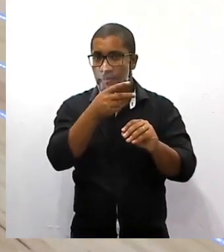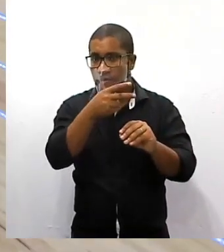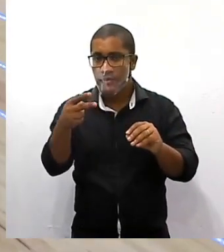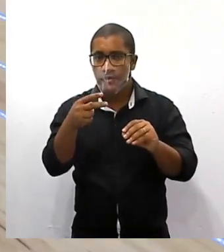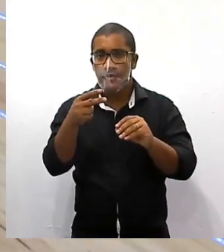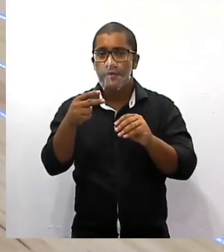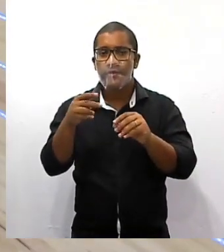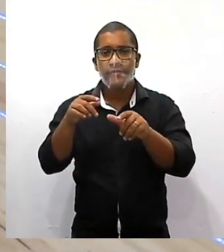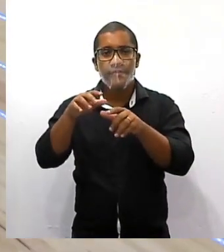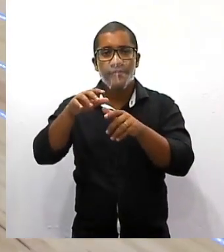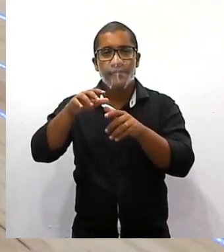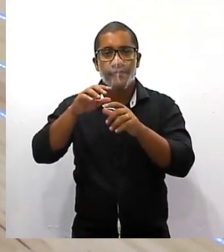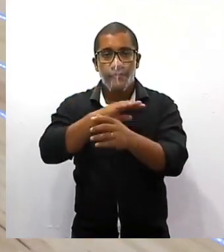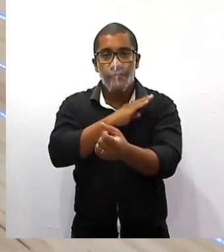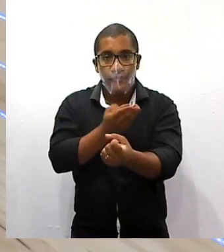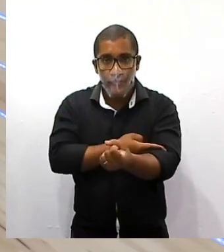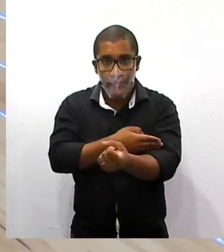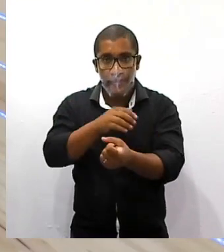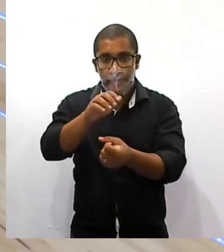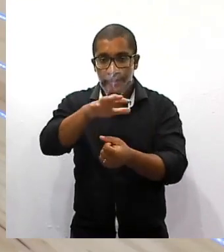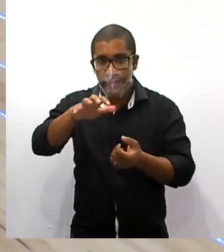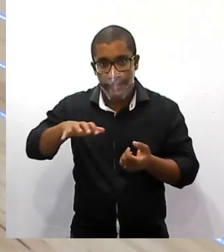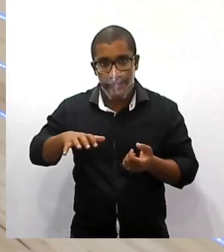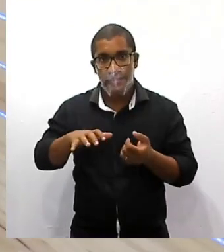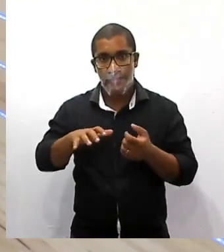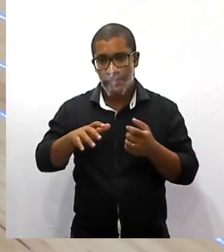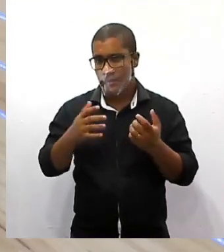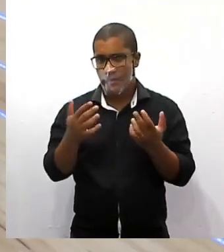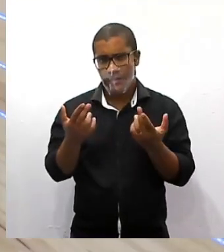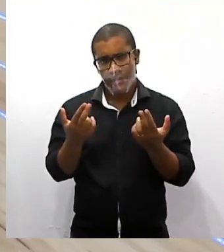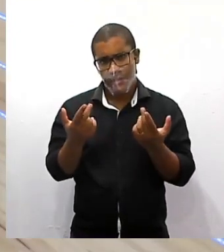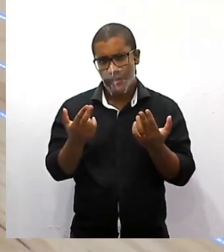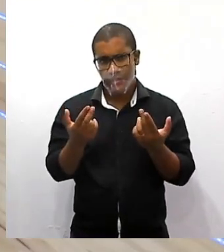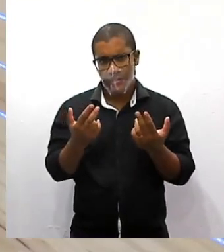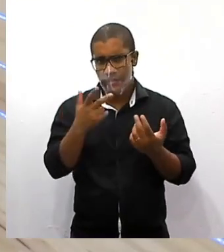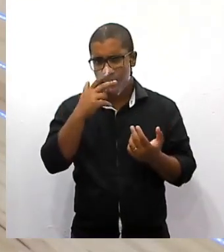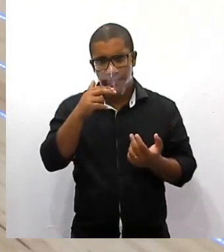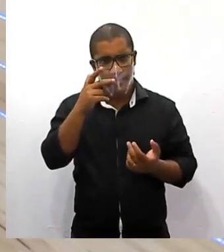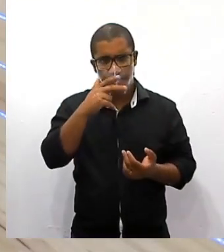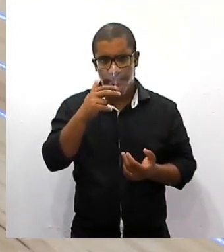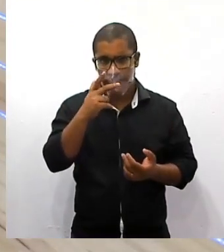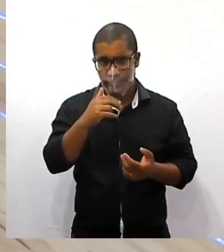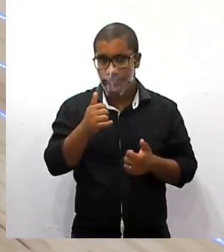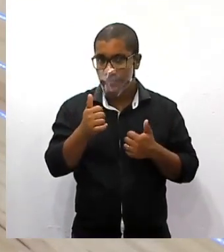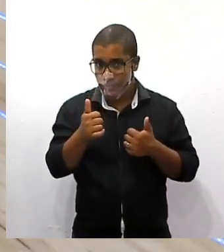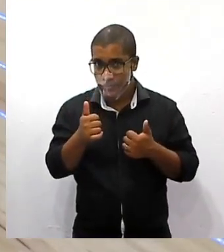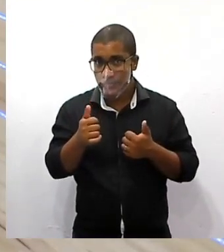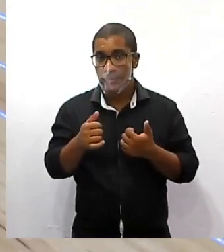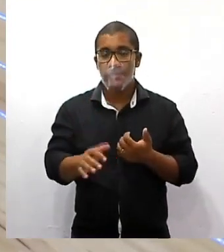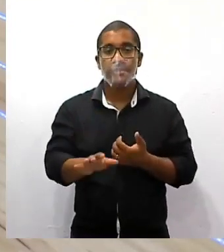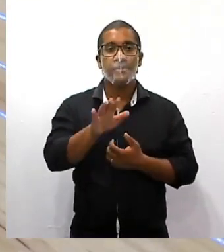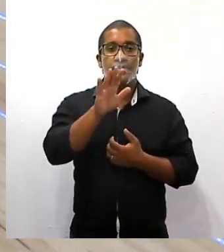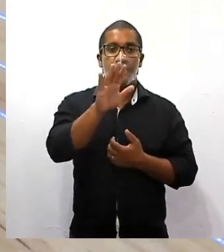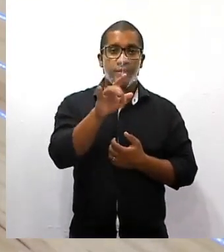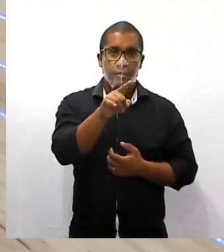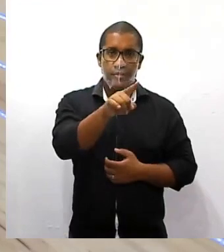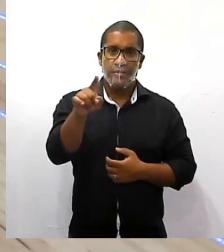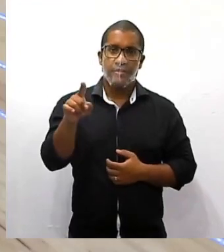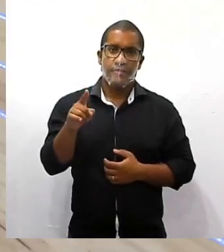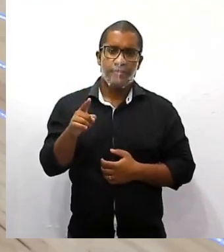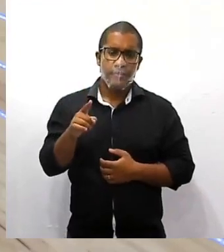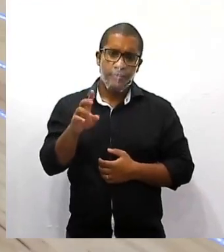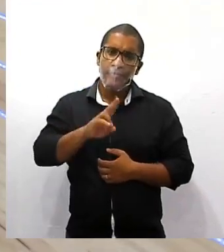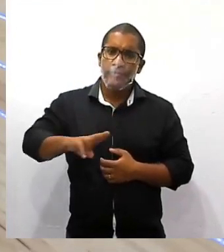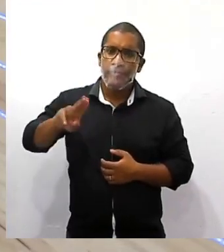coisa. É trocar 6 por meia dúzia. Você está falando das mesmas informações, tá certo? Vejam que, quando eu vou